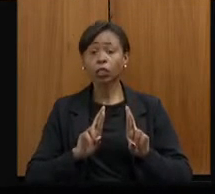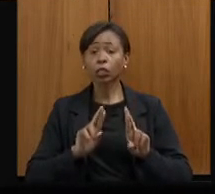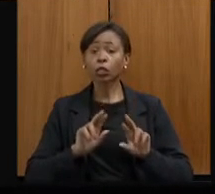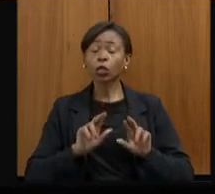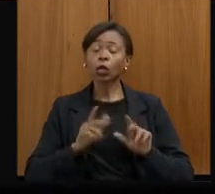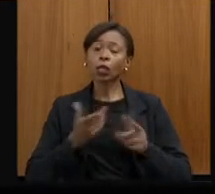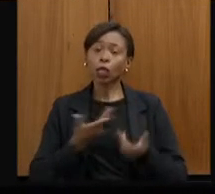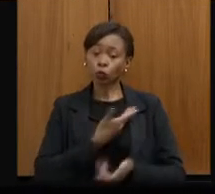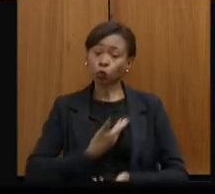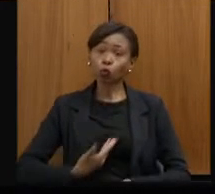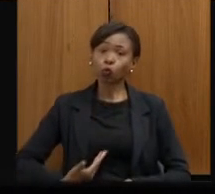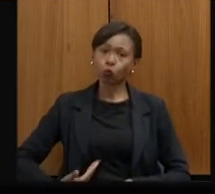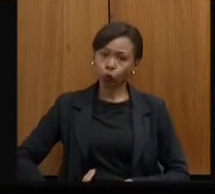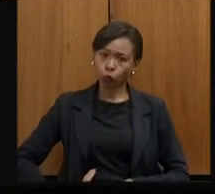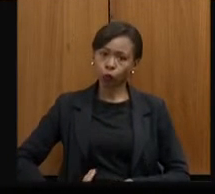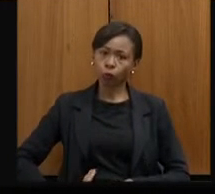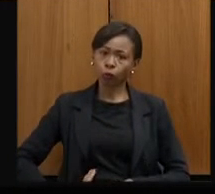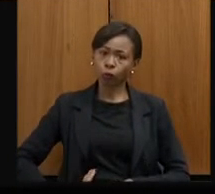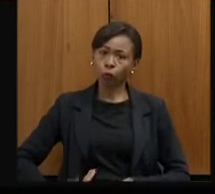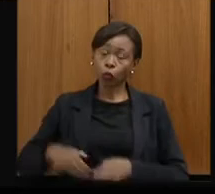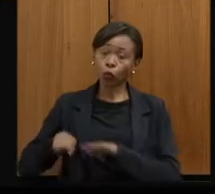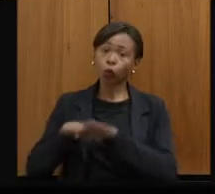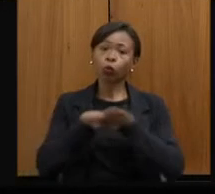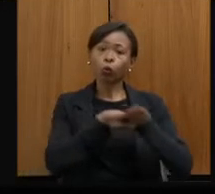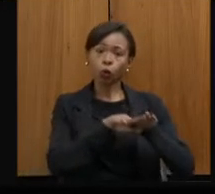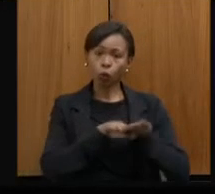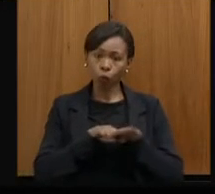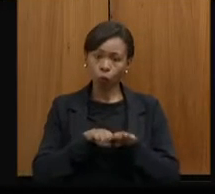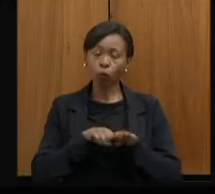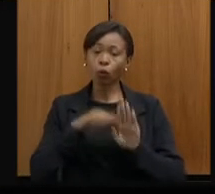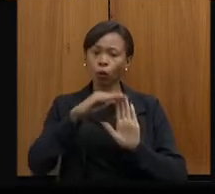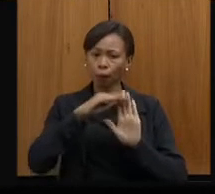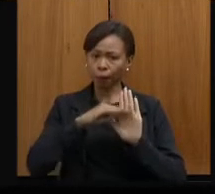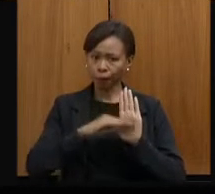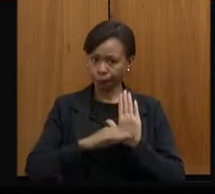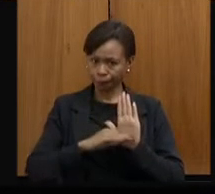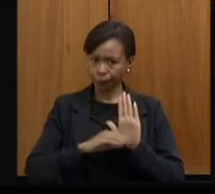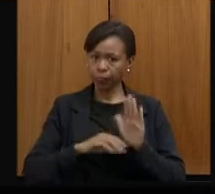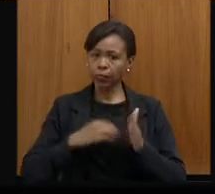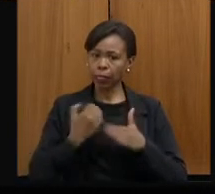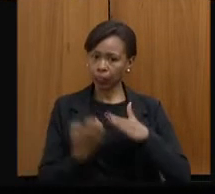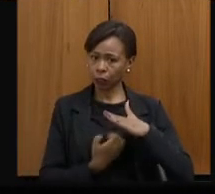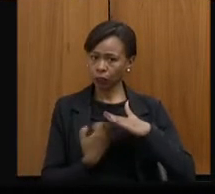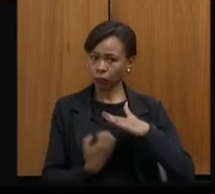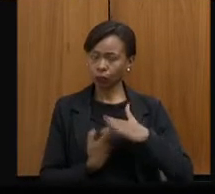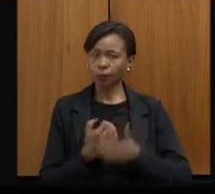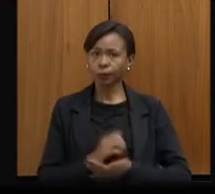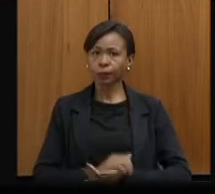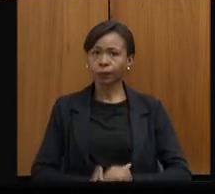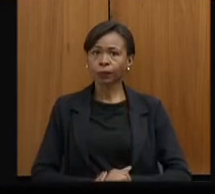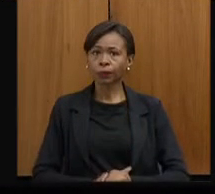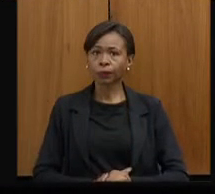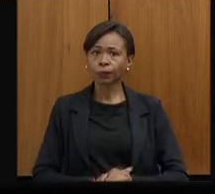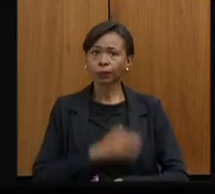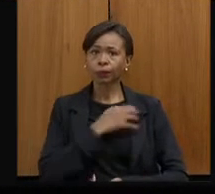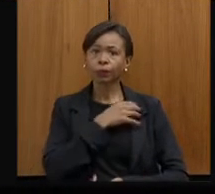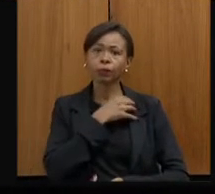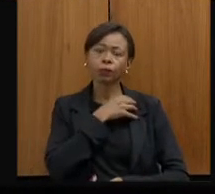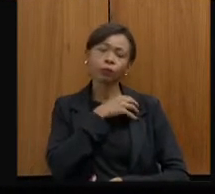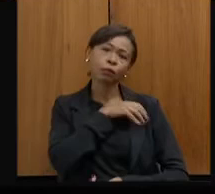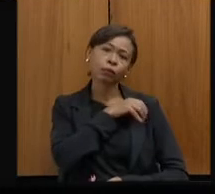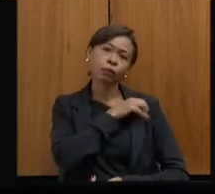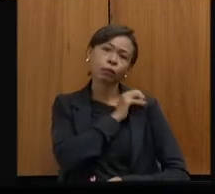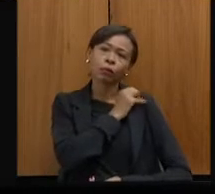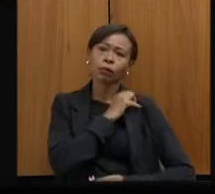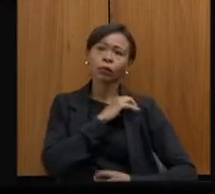12 funções públicas de interesse comum no rol de competências da agência. Por gentileza, pode passar. E esse